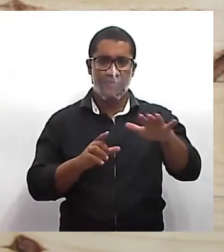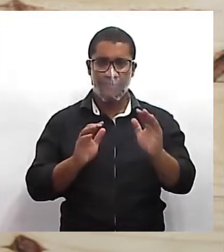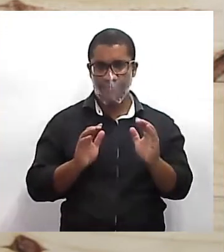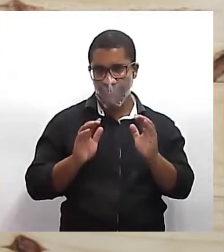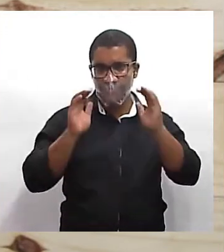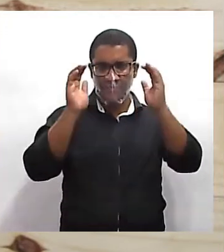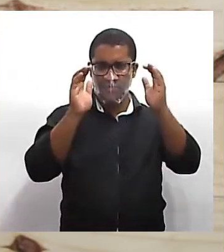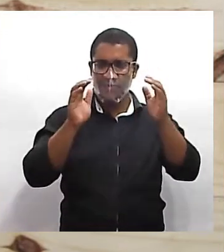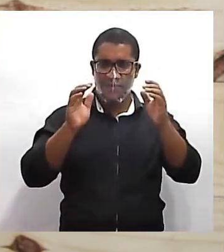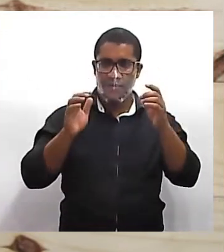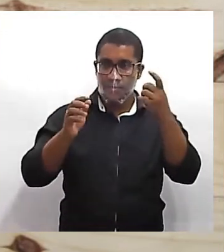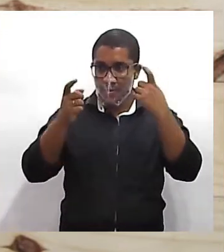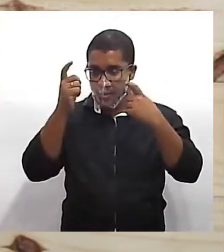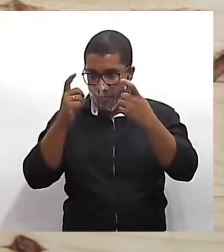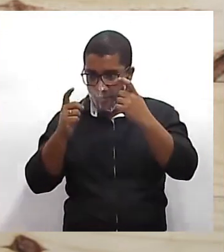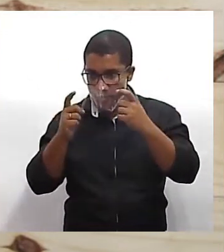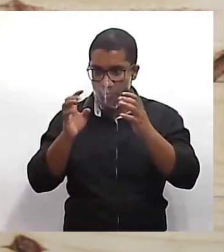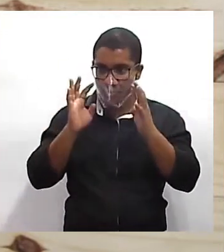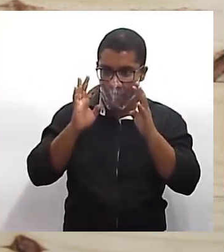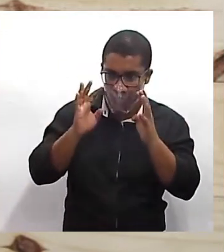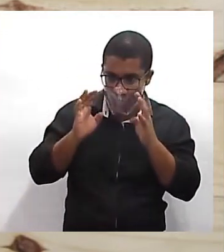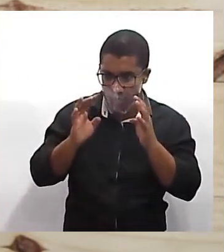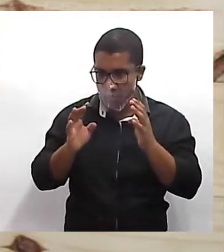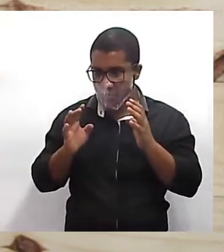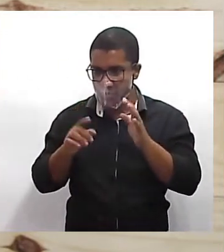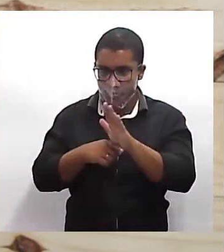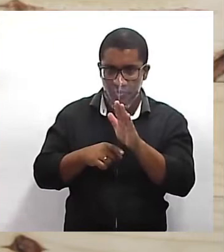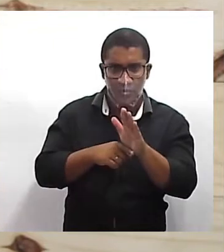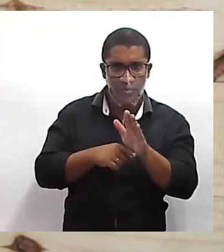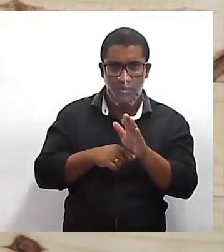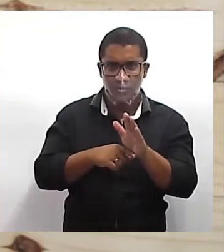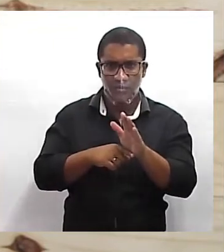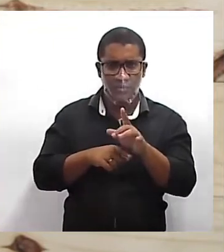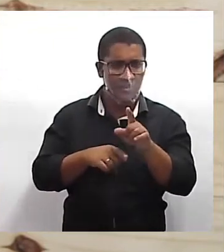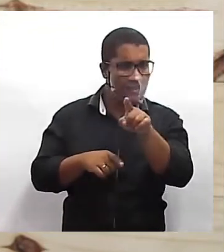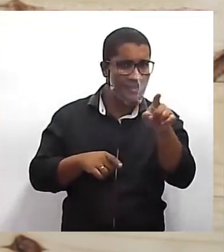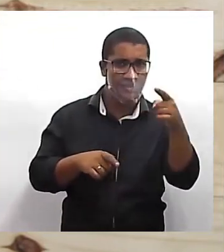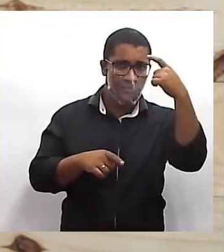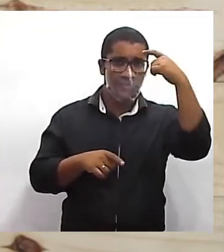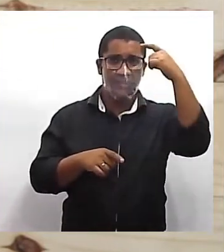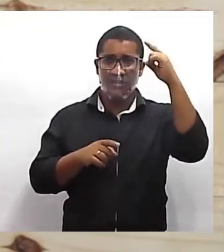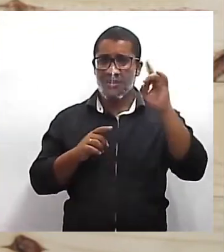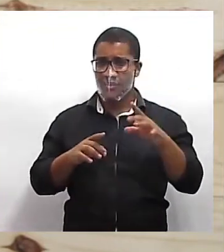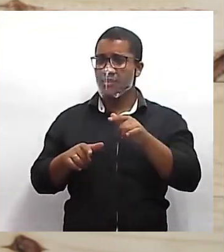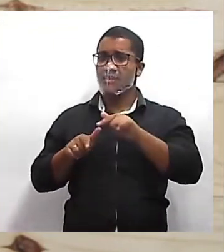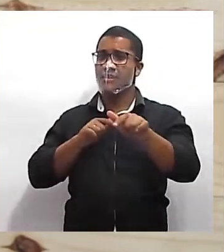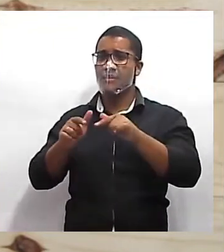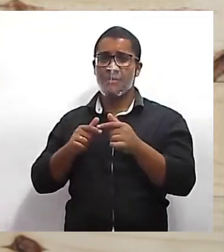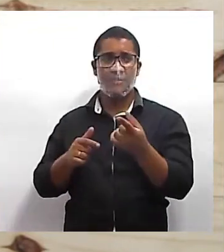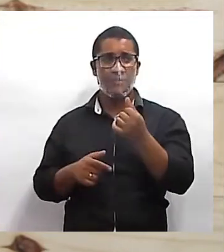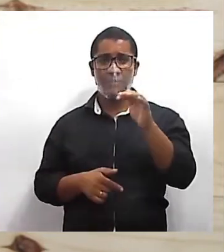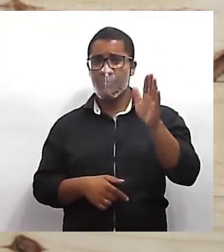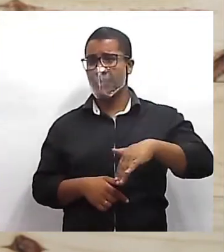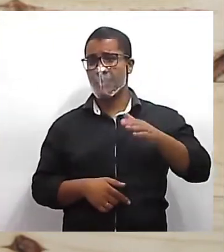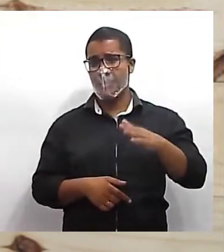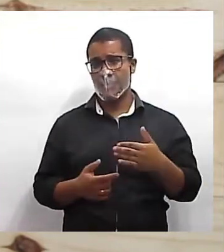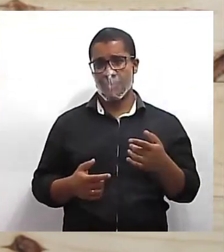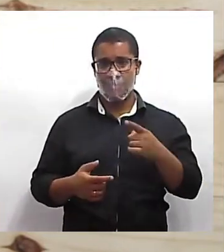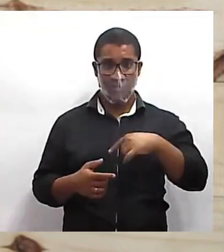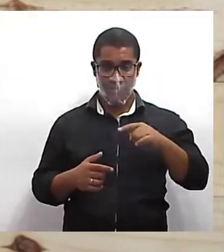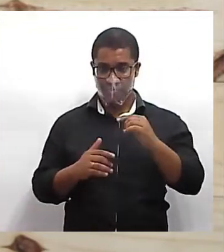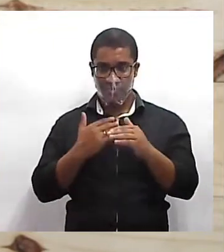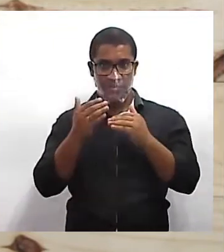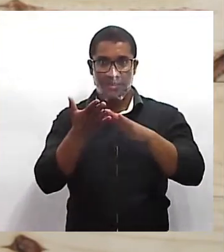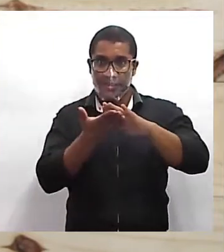essas pessoas, vê-las apenas como mão de obra barata. Se a gente não desenvolve, não dá condições dessas pessoas terem uma vida